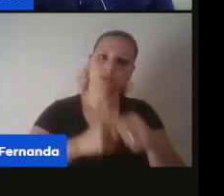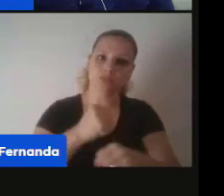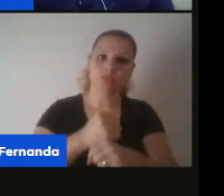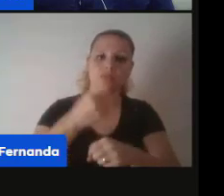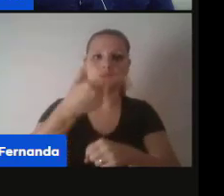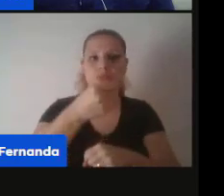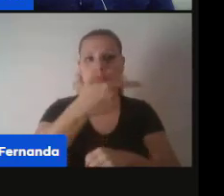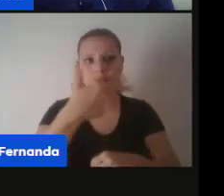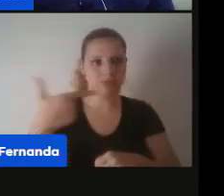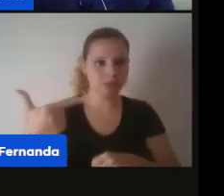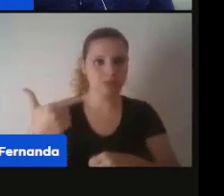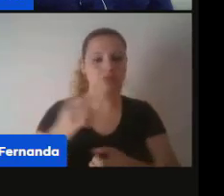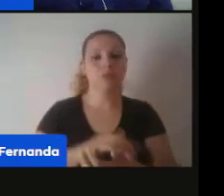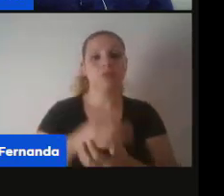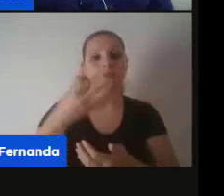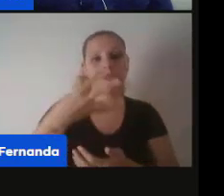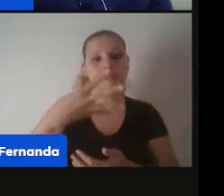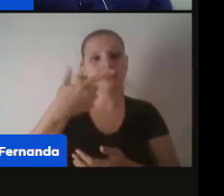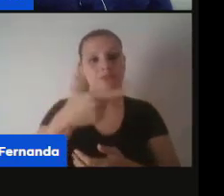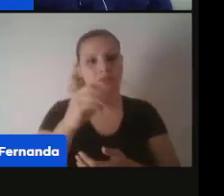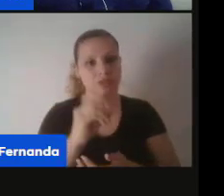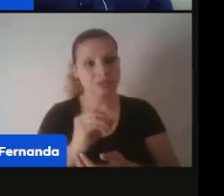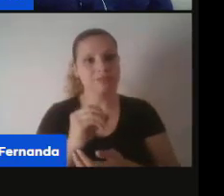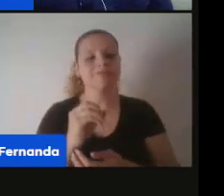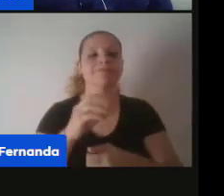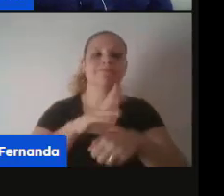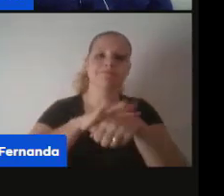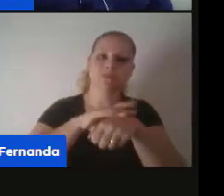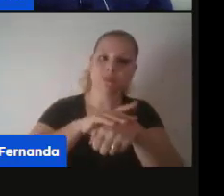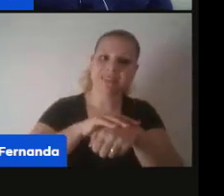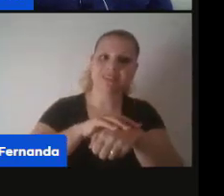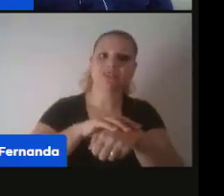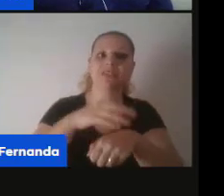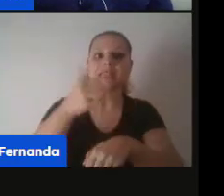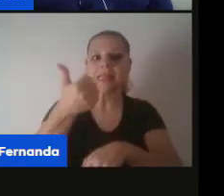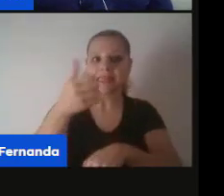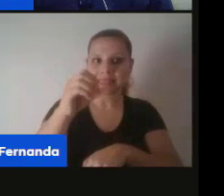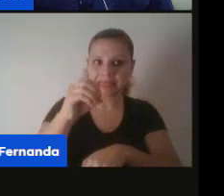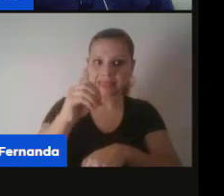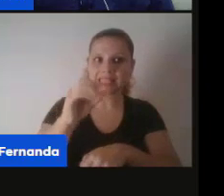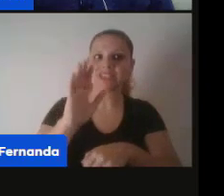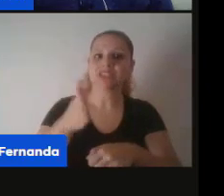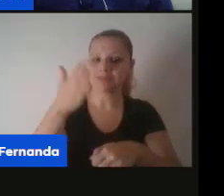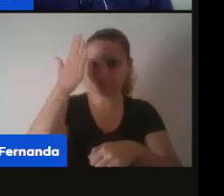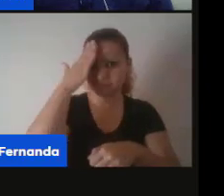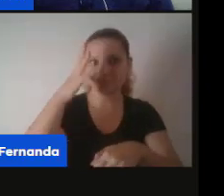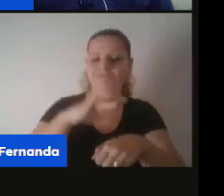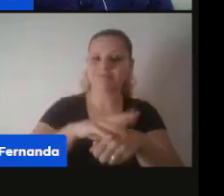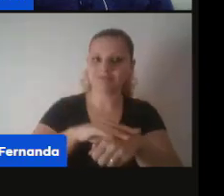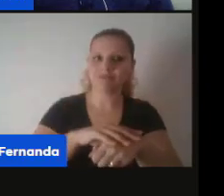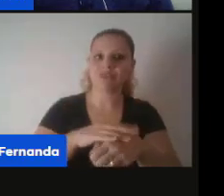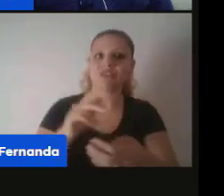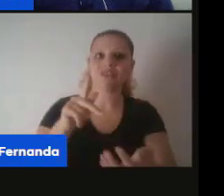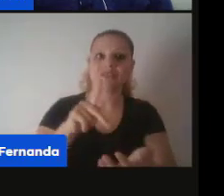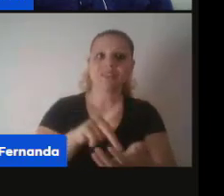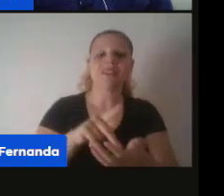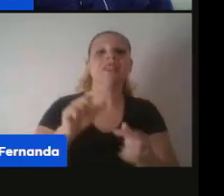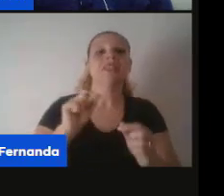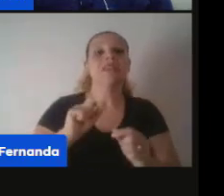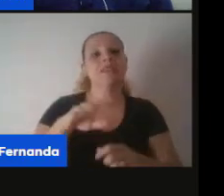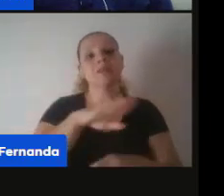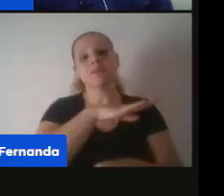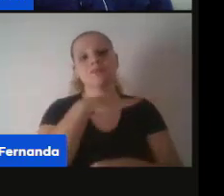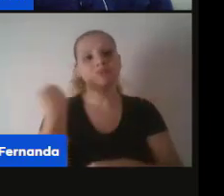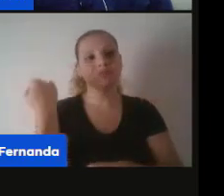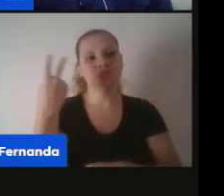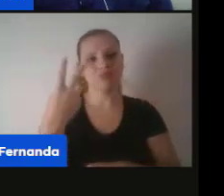ano, 920 casos notificados, 10 confirmados, mas a gravidade é que nós já temos 2 óbitos por dengue na